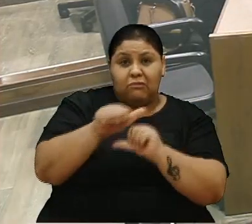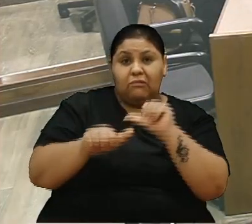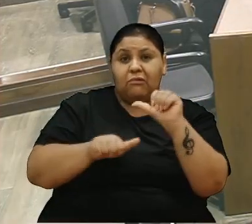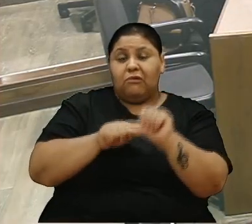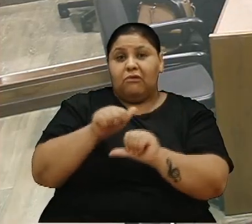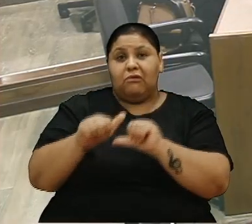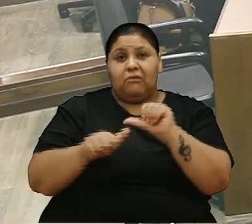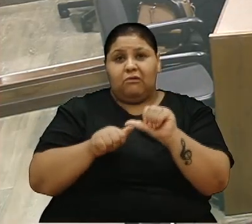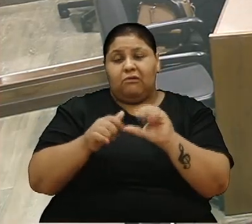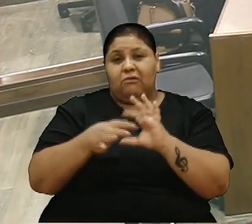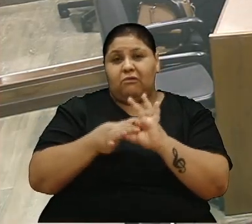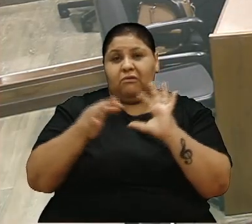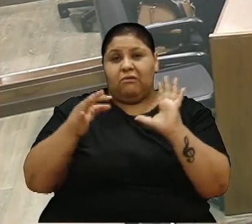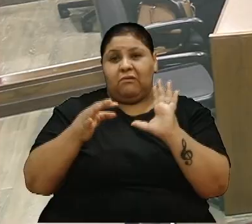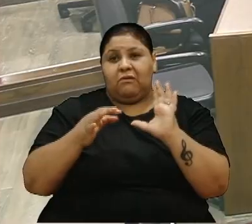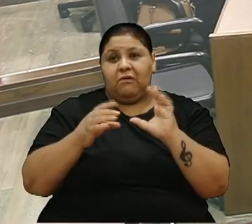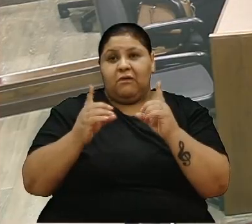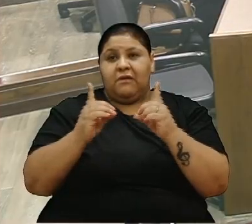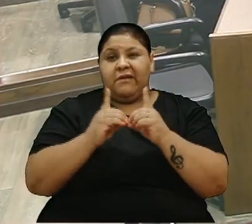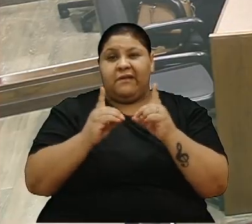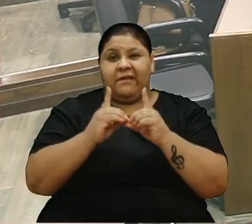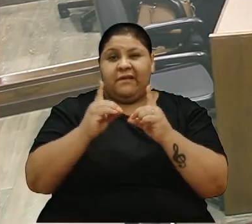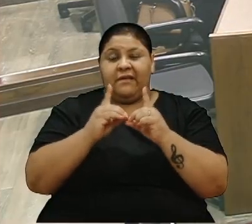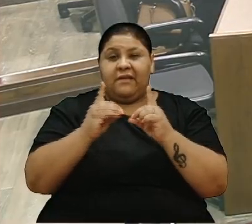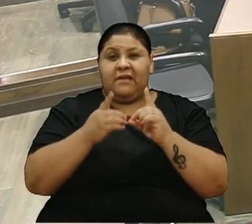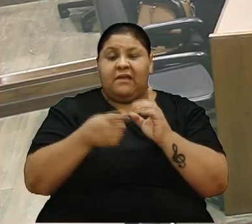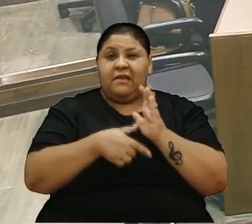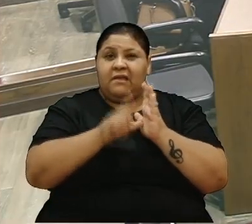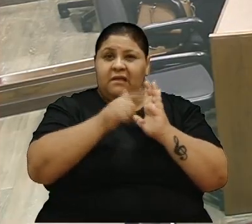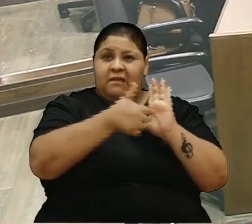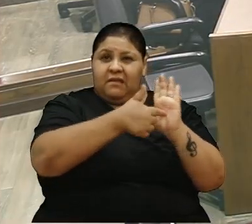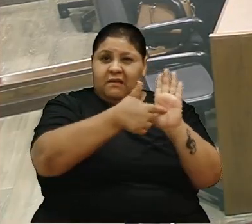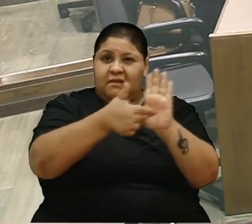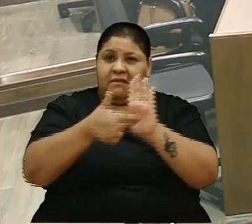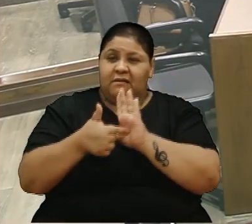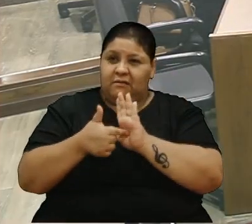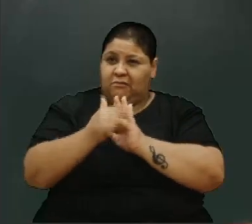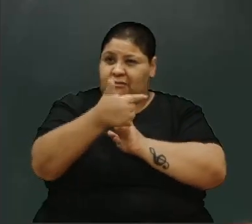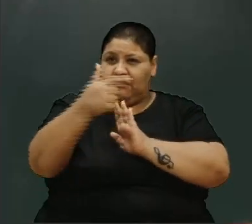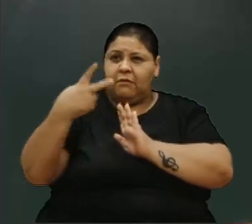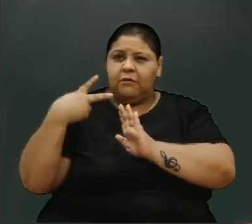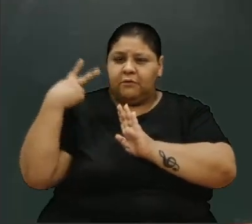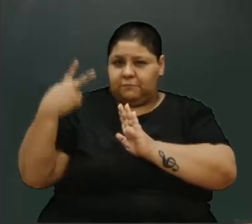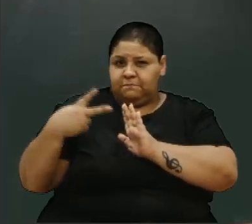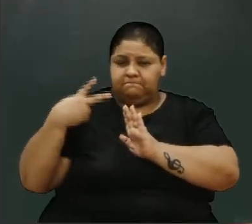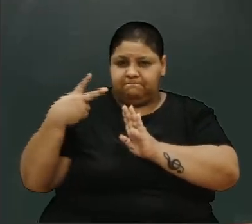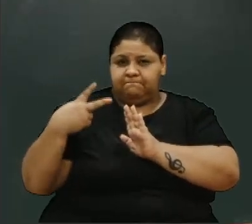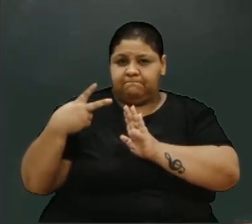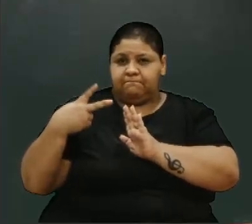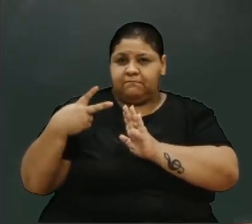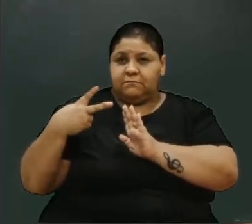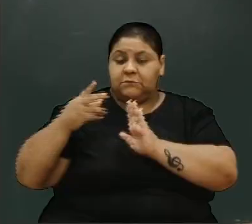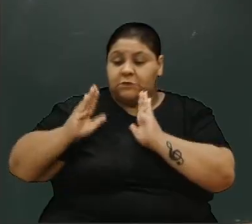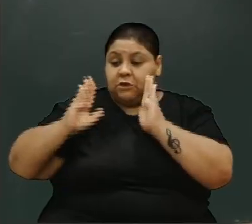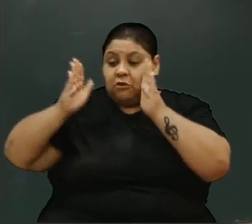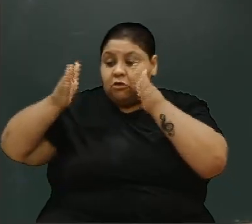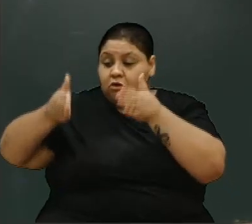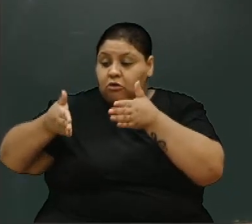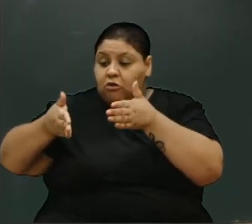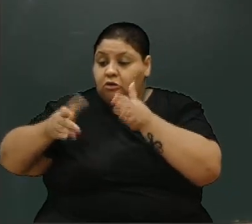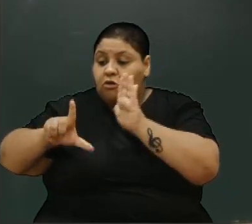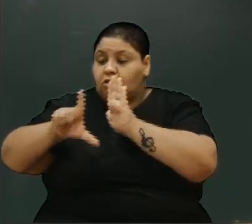oficiamento do DETRAN. Eu, posteriormente à apresentação da moção pelo senhor e pelos demais vereadores, me ative à disposição